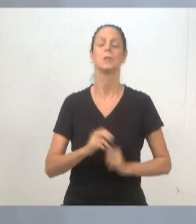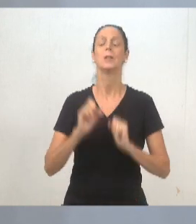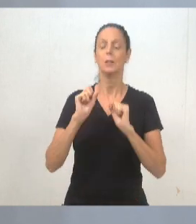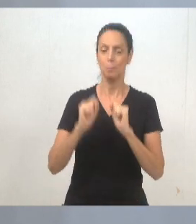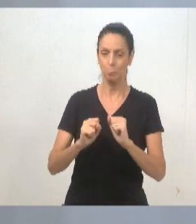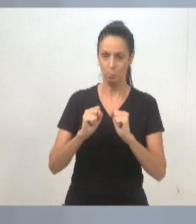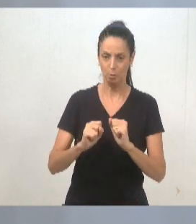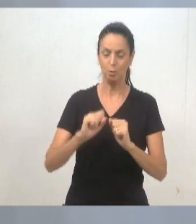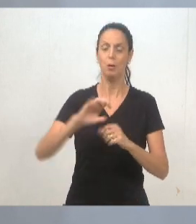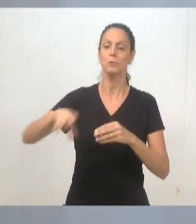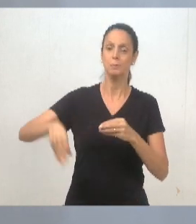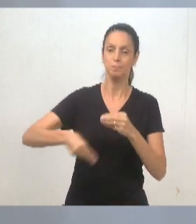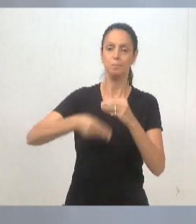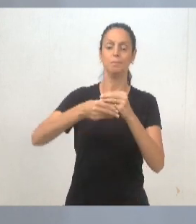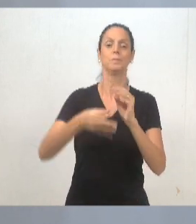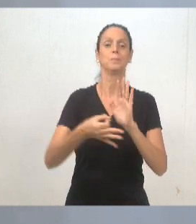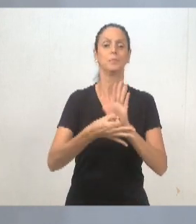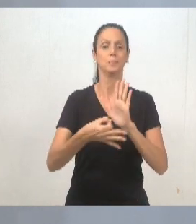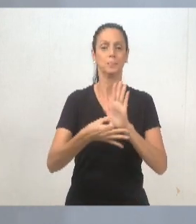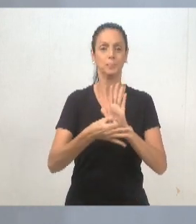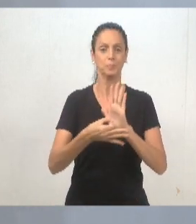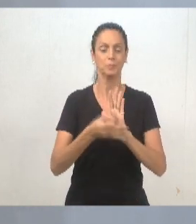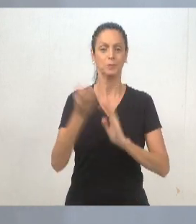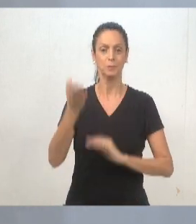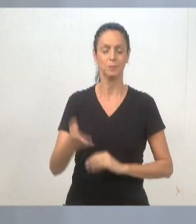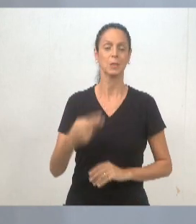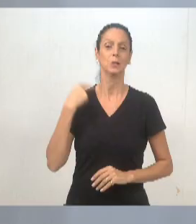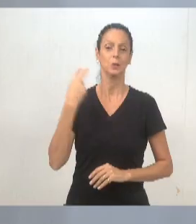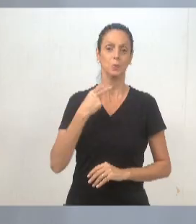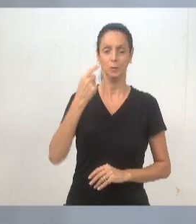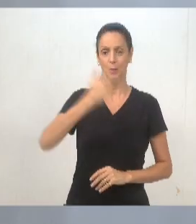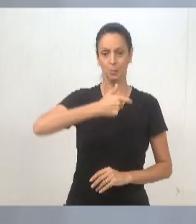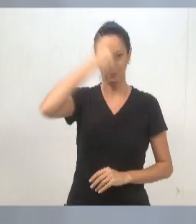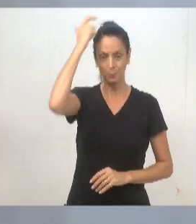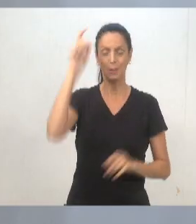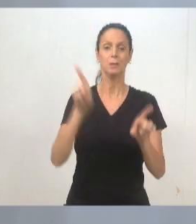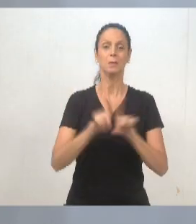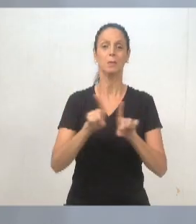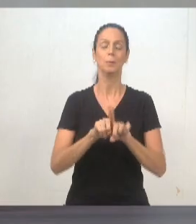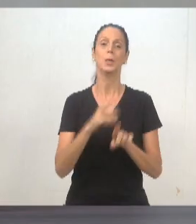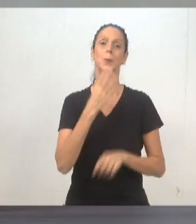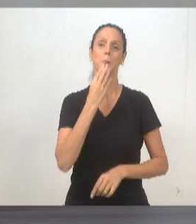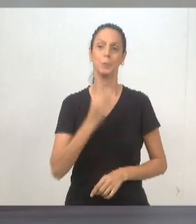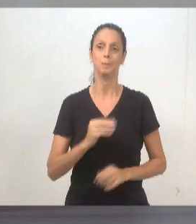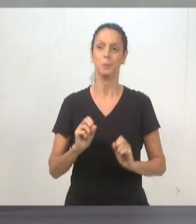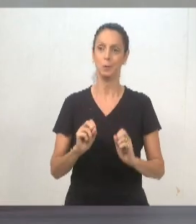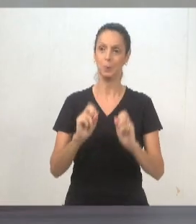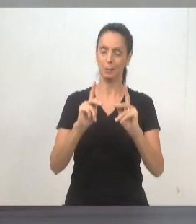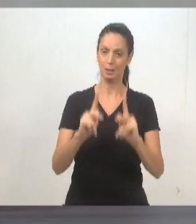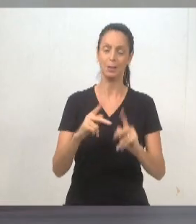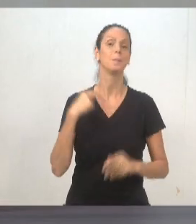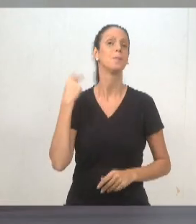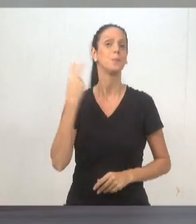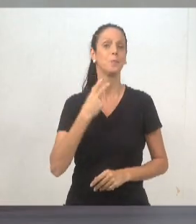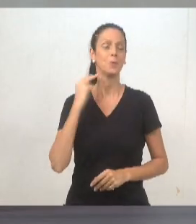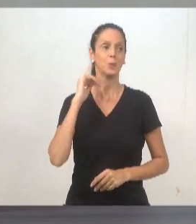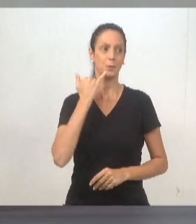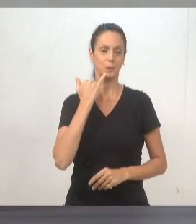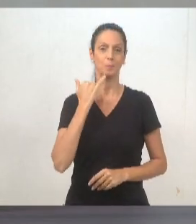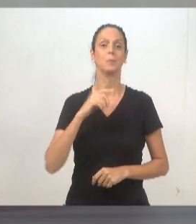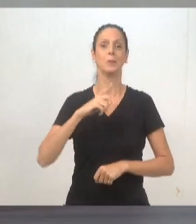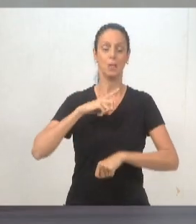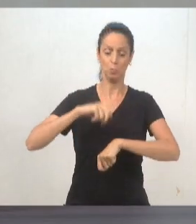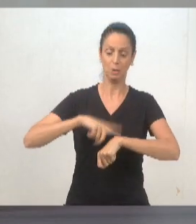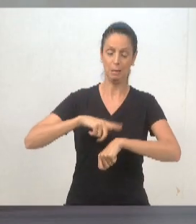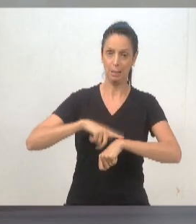se for com autorização do nosso presidente, os vereadores Adriano Pereira e Bruno Cunha. Ok, vereador Genvão Pato, estava no